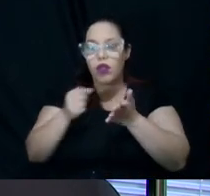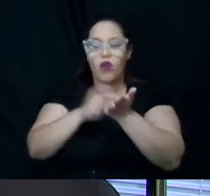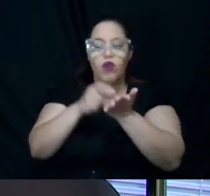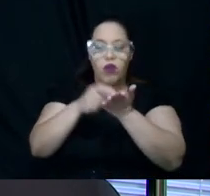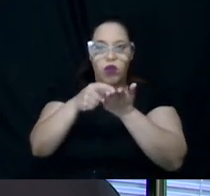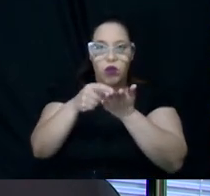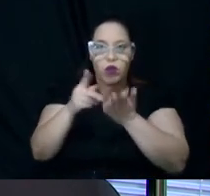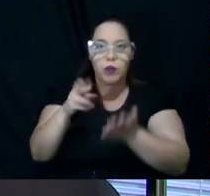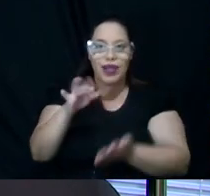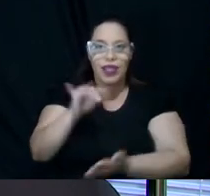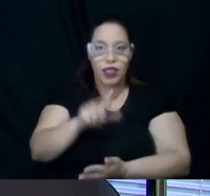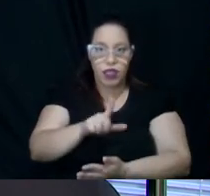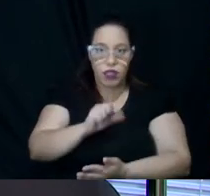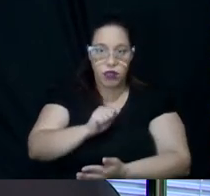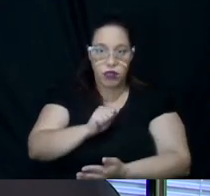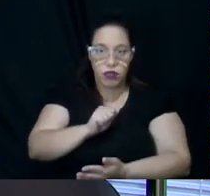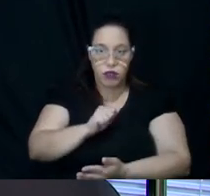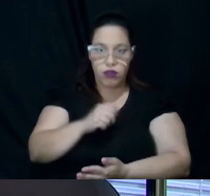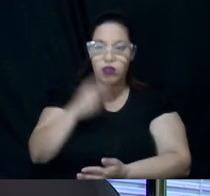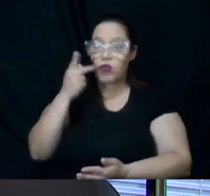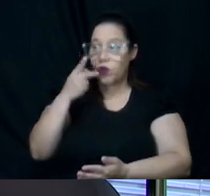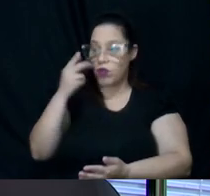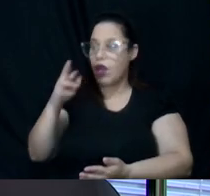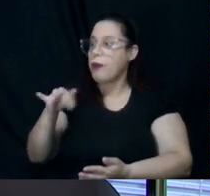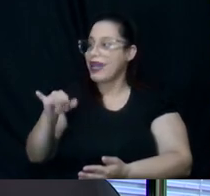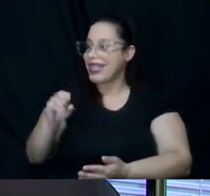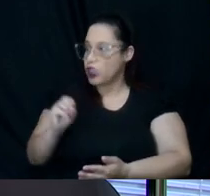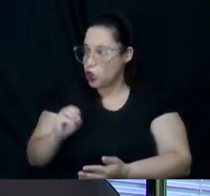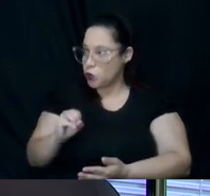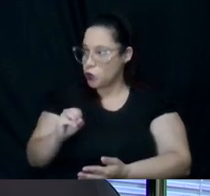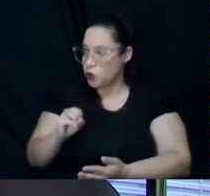sim, falando de empréstimos, ele é um crédito por um